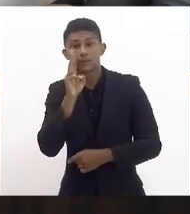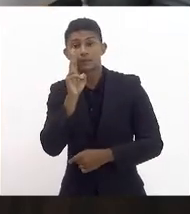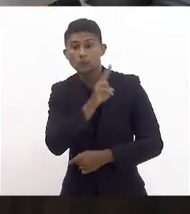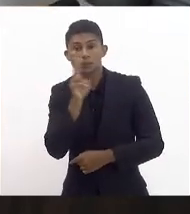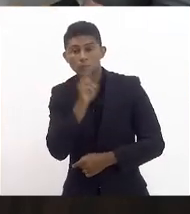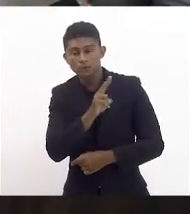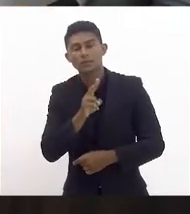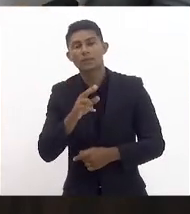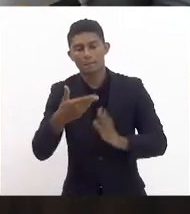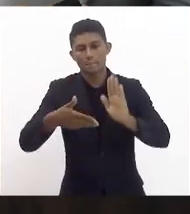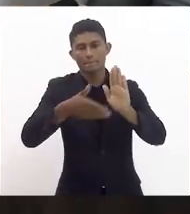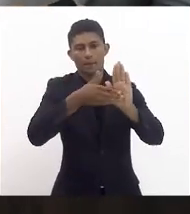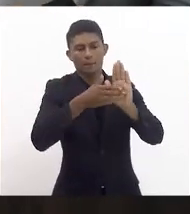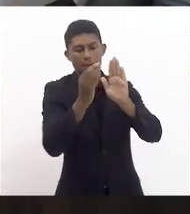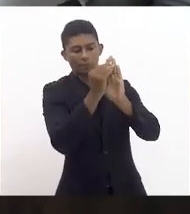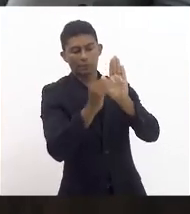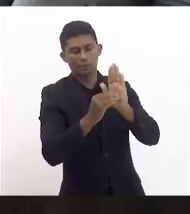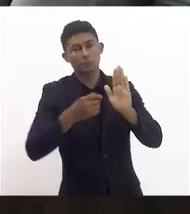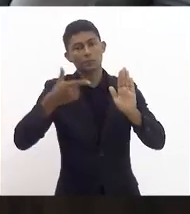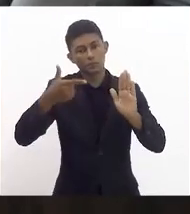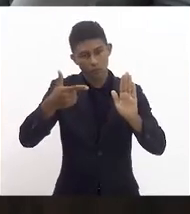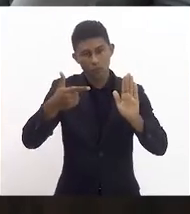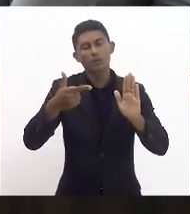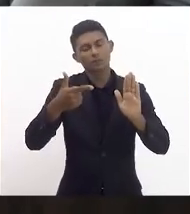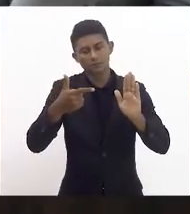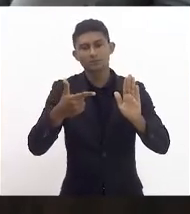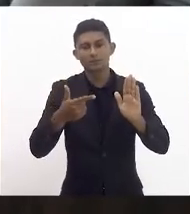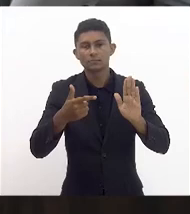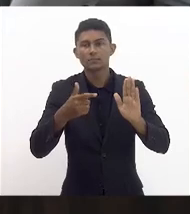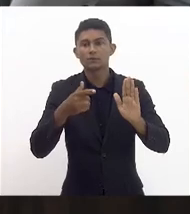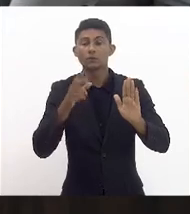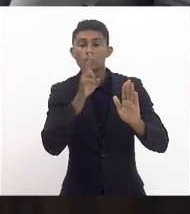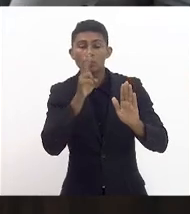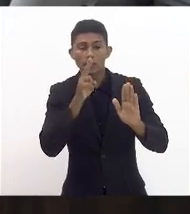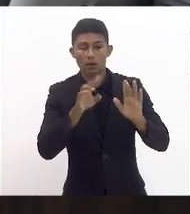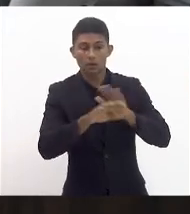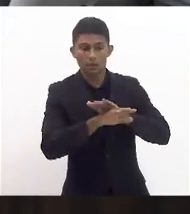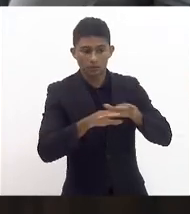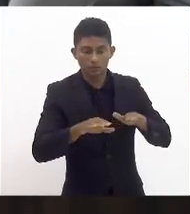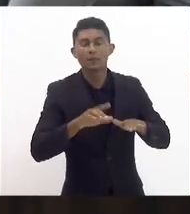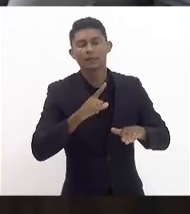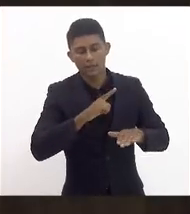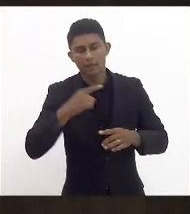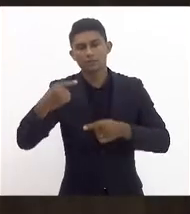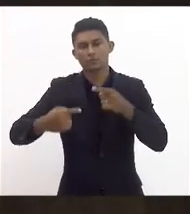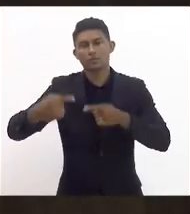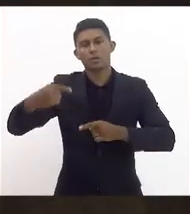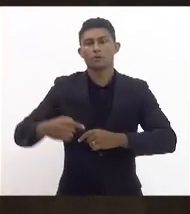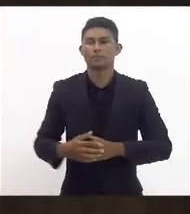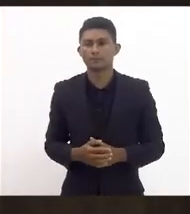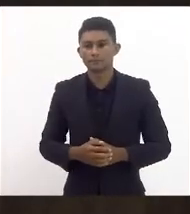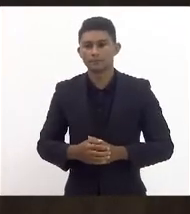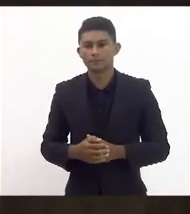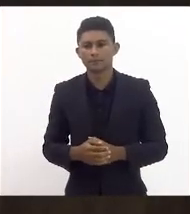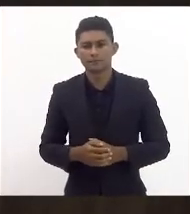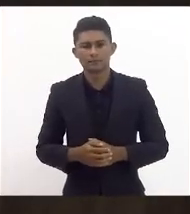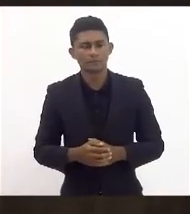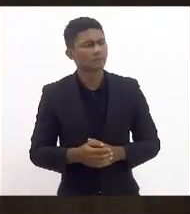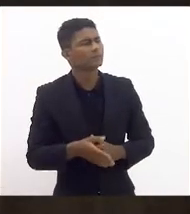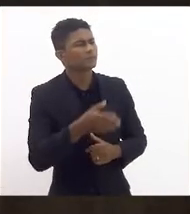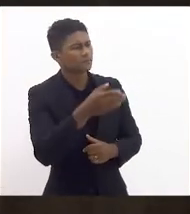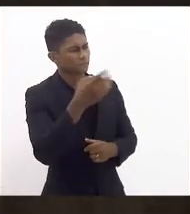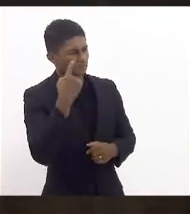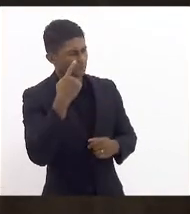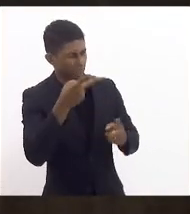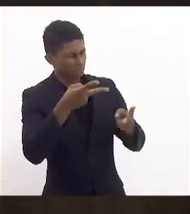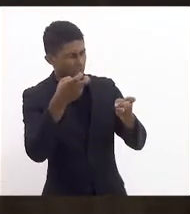urgências para a pauta. E logo em seguida das urgências, tem a segunda discussão. Presidente, deputada, eu não sei se o senhor conseguiu